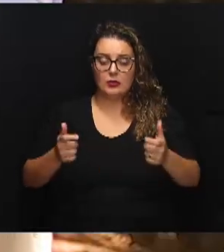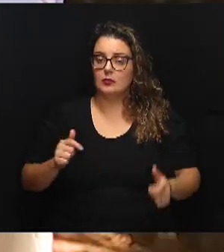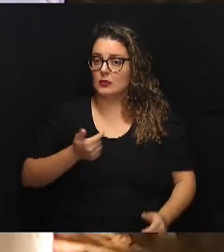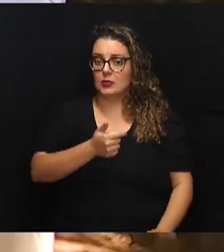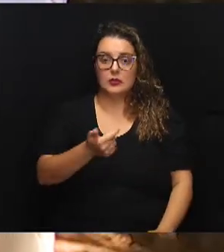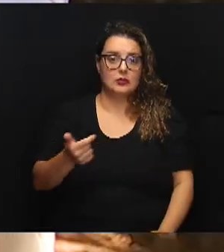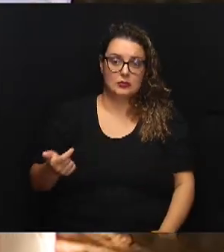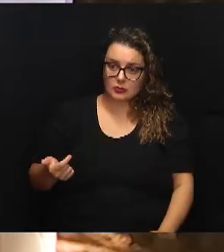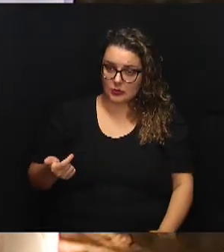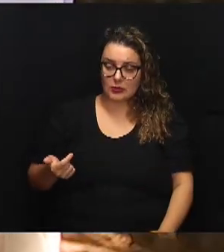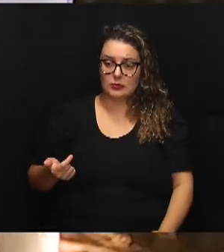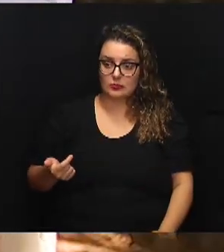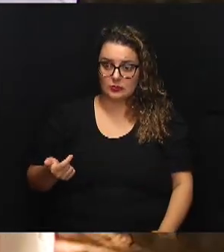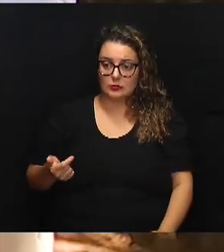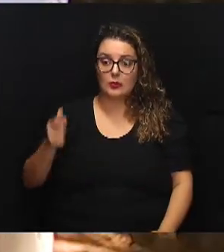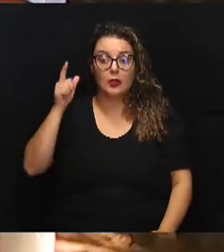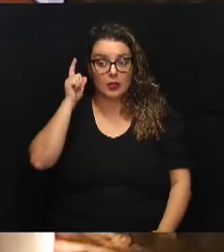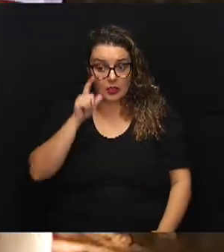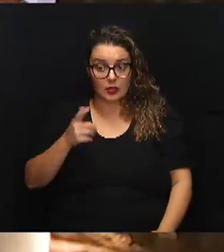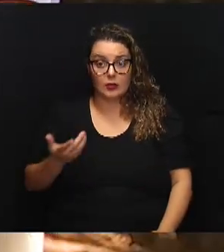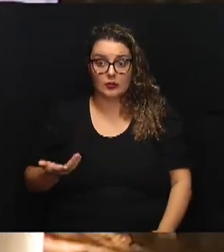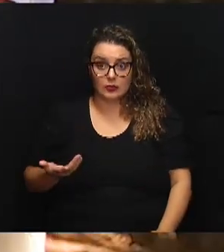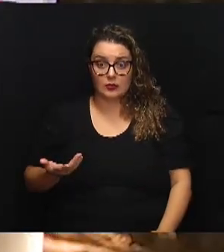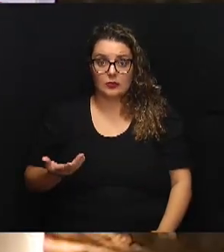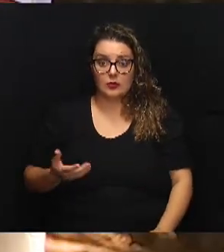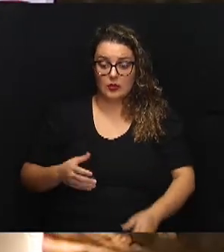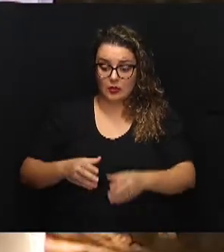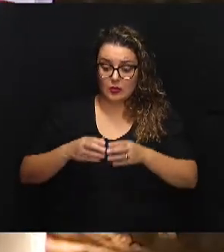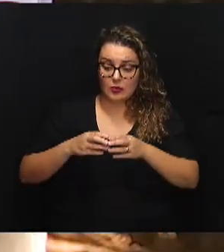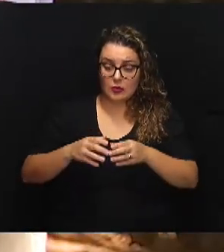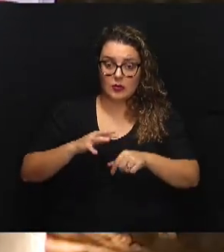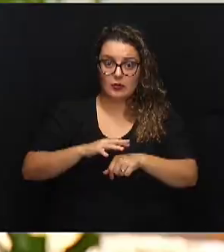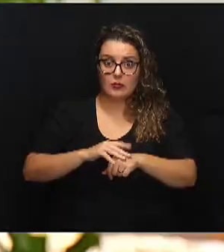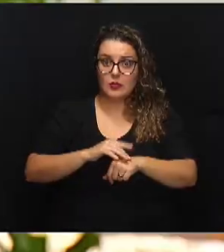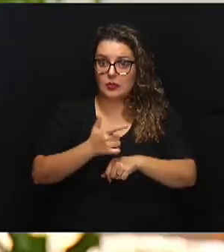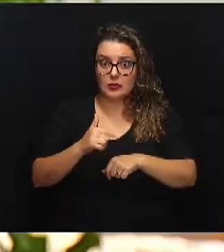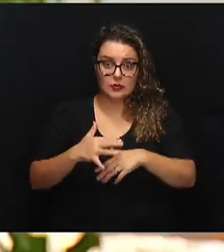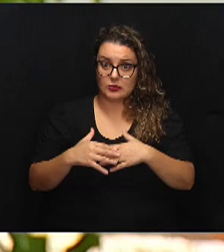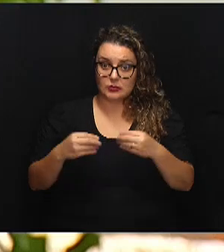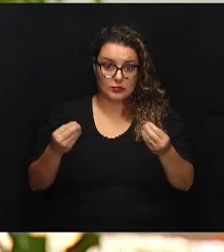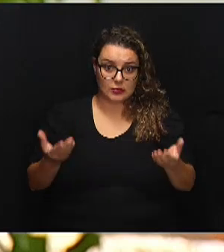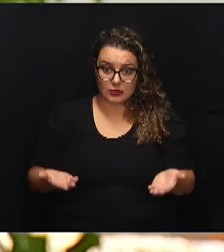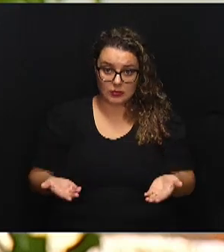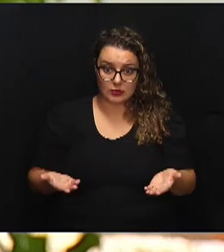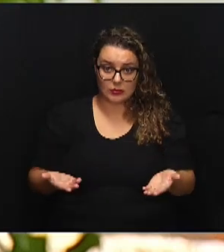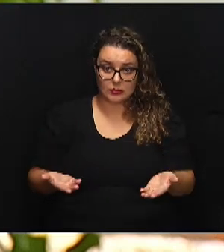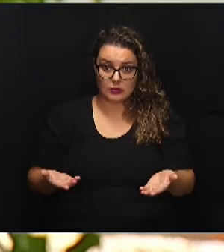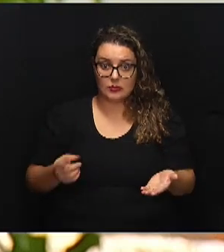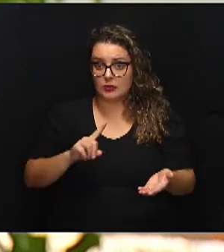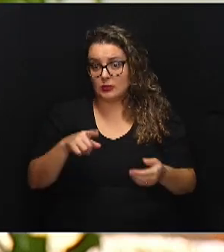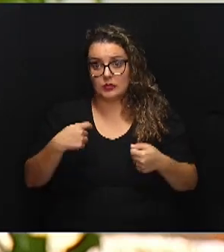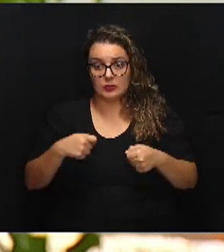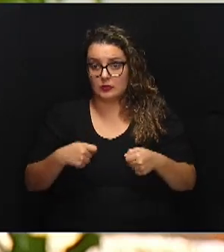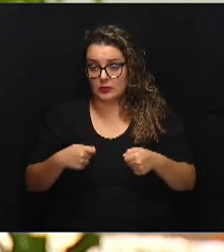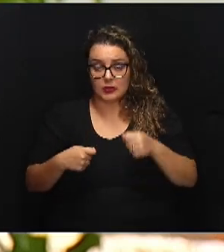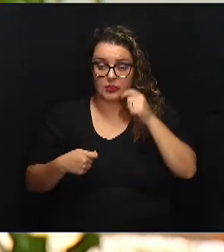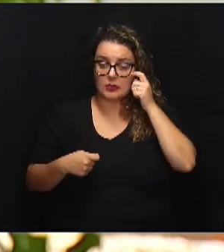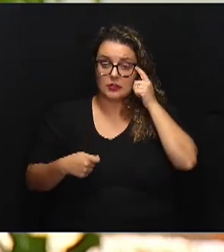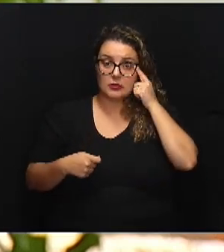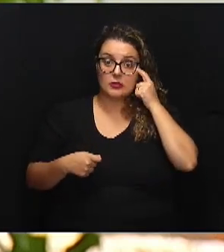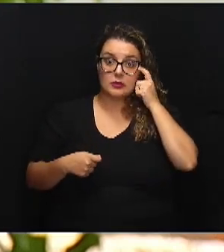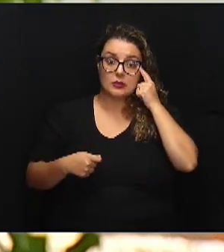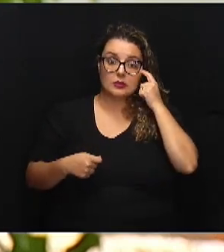tem, para conseguir conviver com uma doença que não tem cura, né? Sem precisar mais recorrer ao uso de